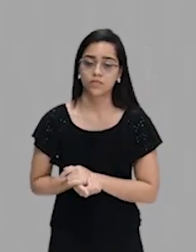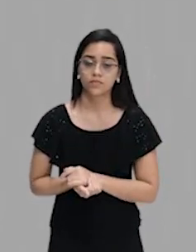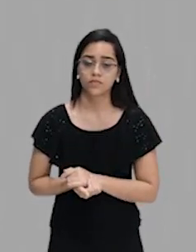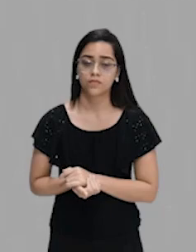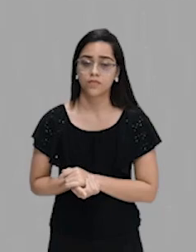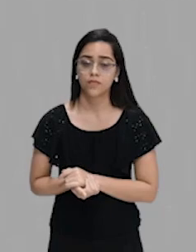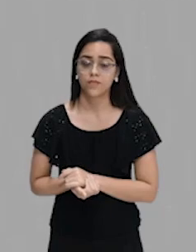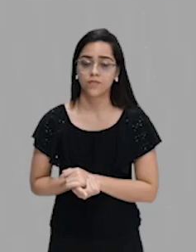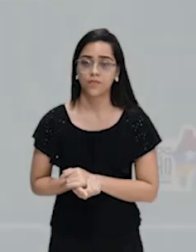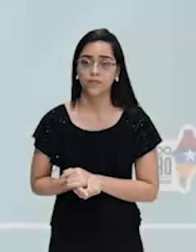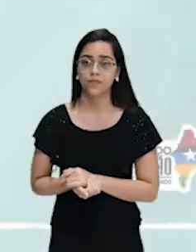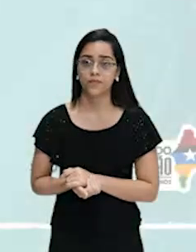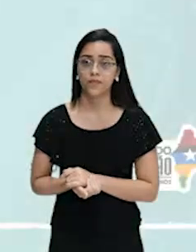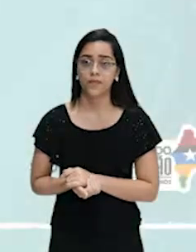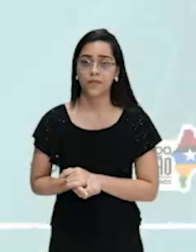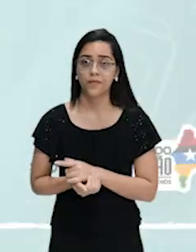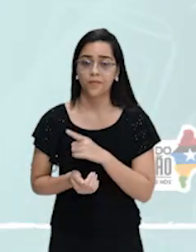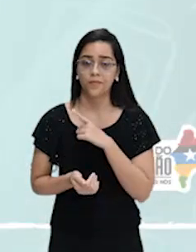certo? Então aqui,